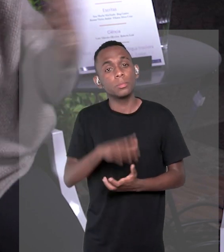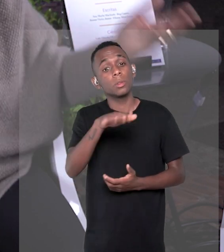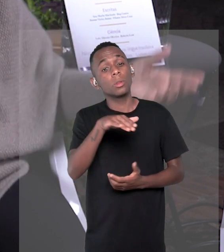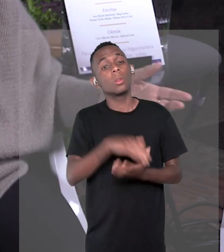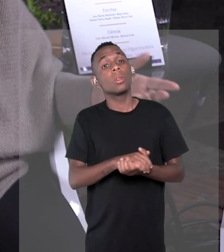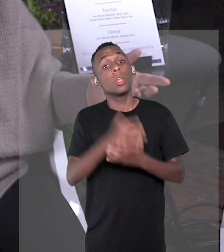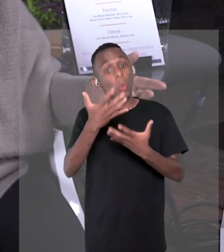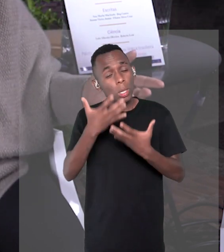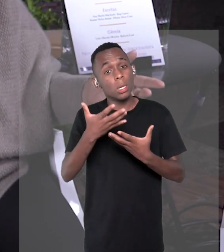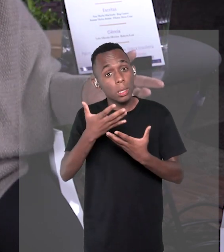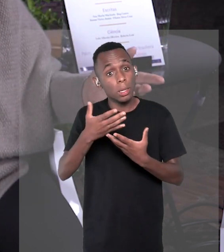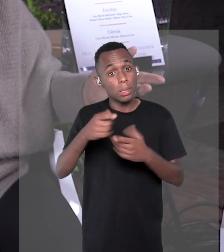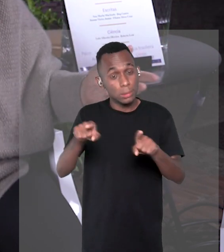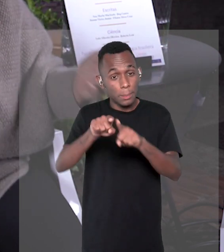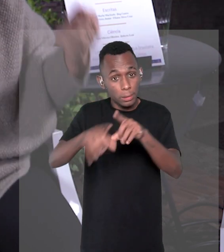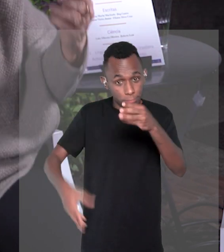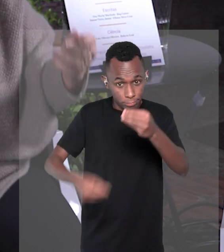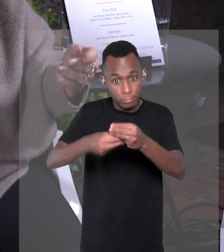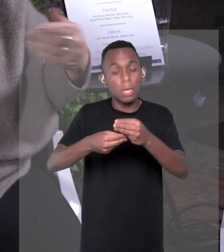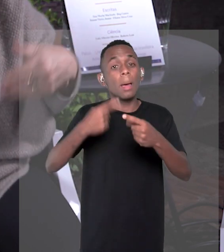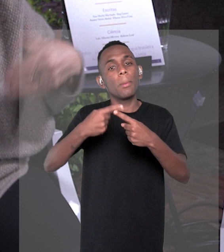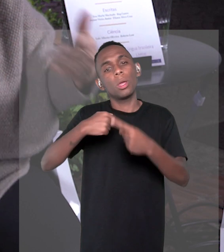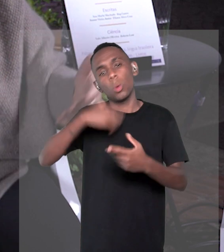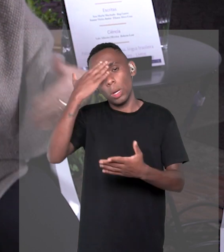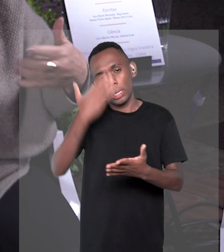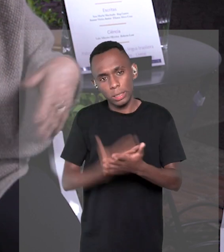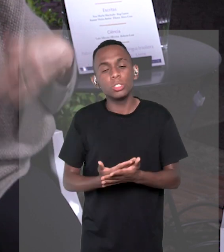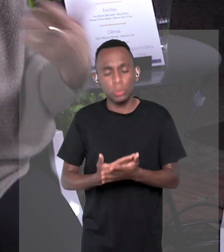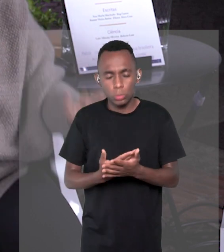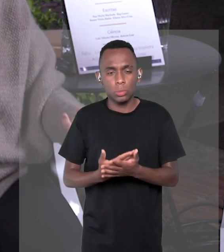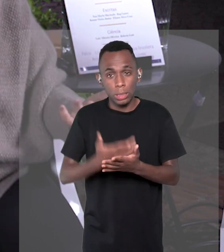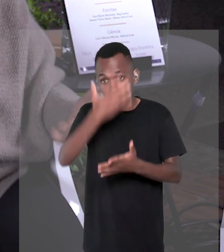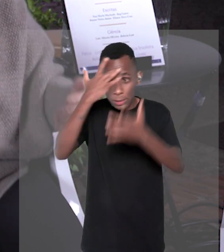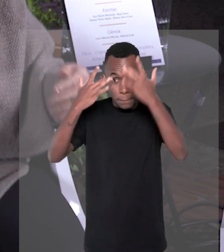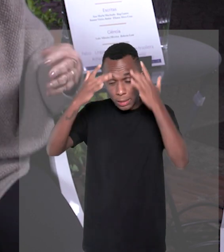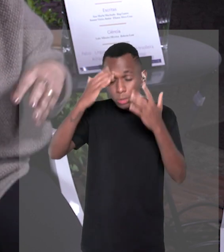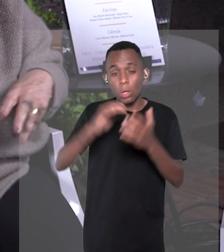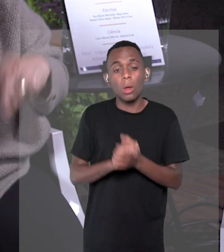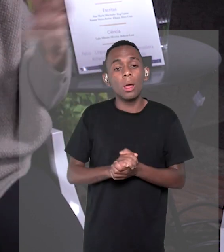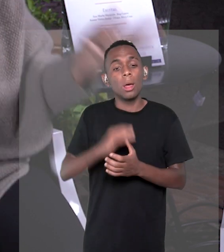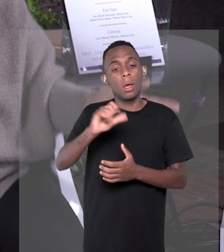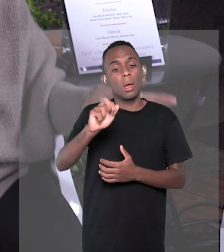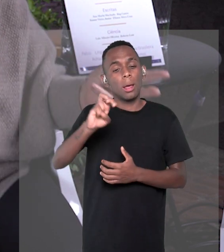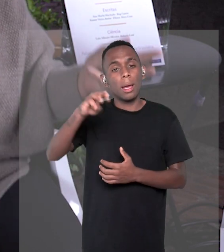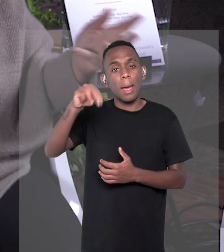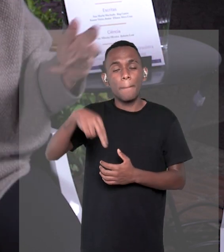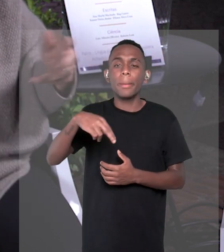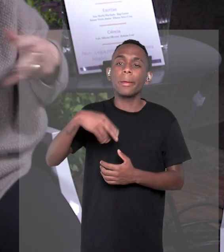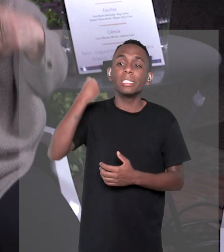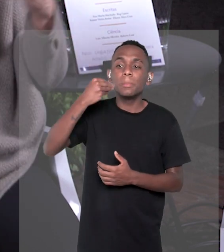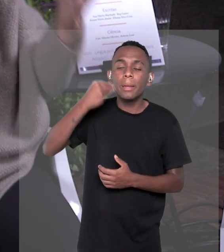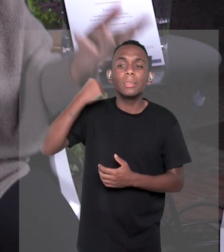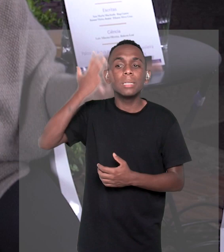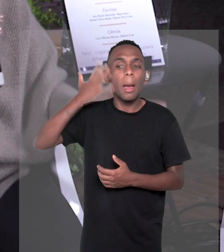enfrentar a complexidade do mundo. Então, ela é para quem está achando o mundo complexo, o Brasil complexo,